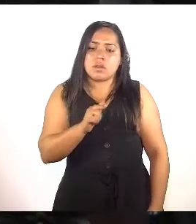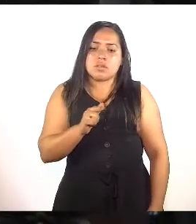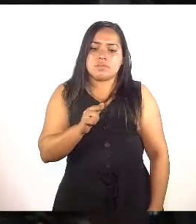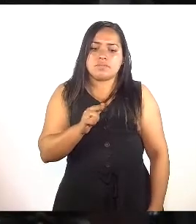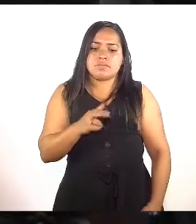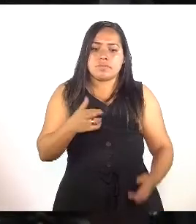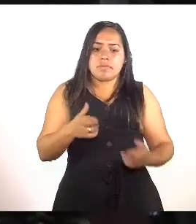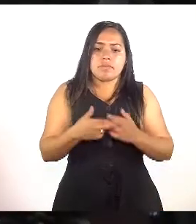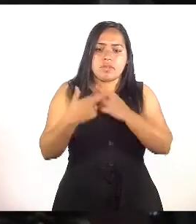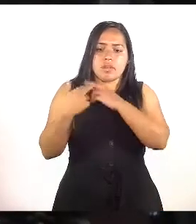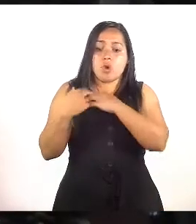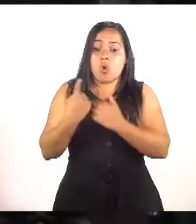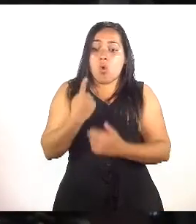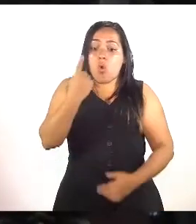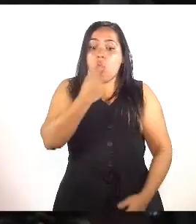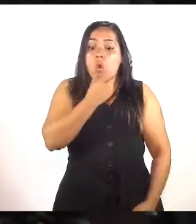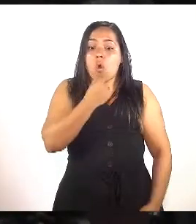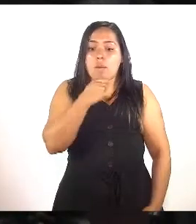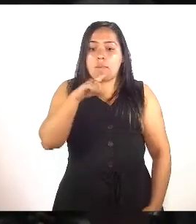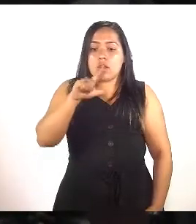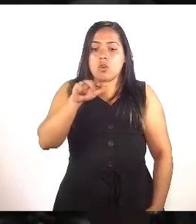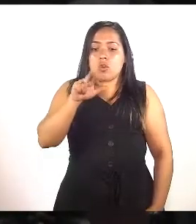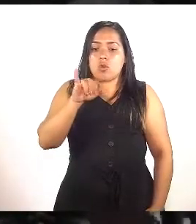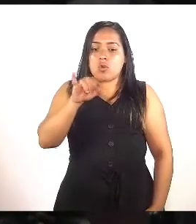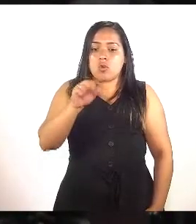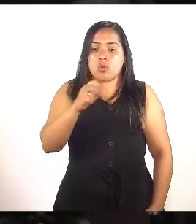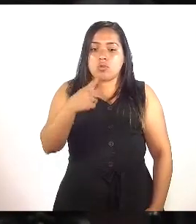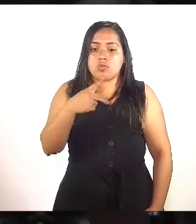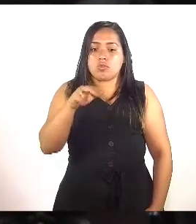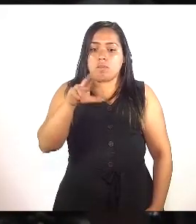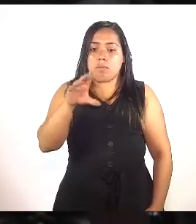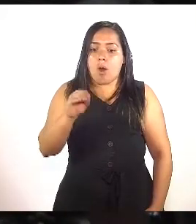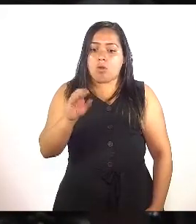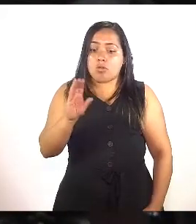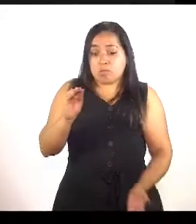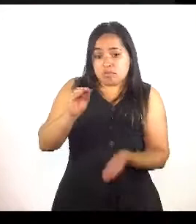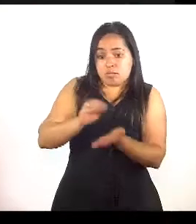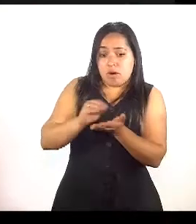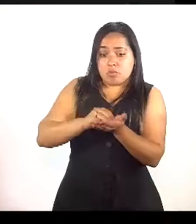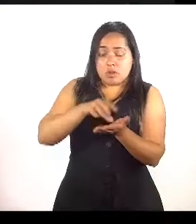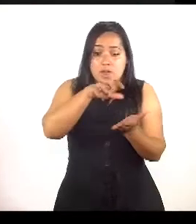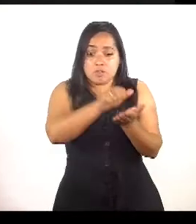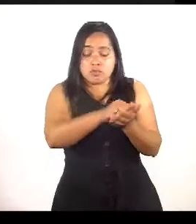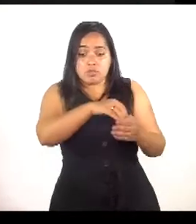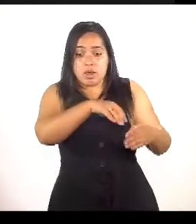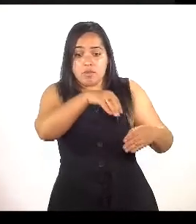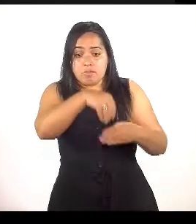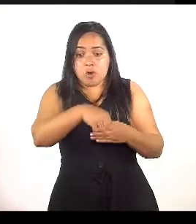colher apenas o voto do deputado Luiz Paulo. Acho que é o que está restando aqui.